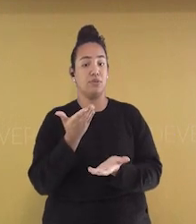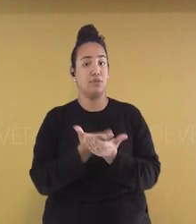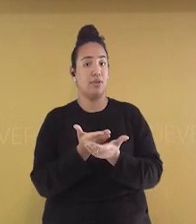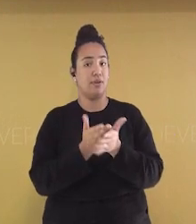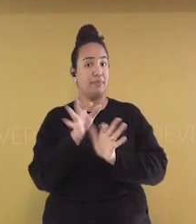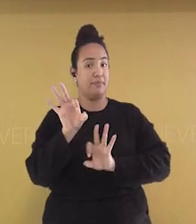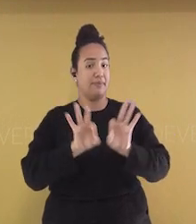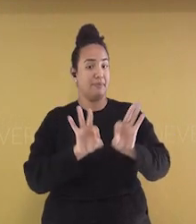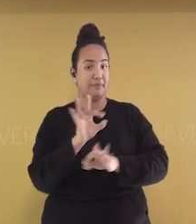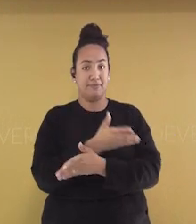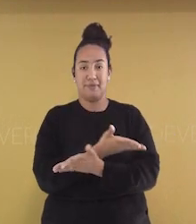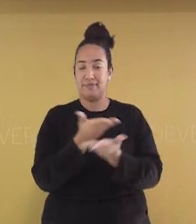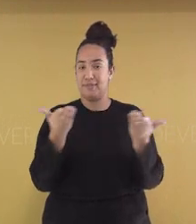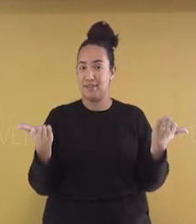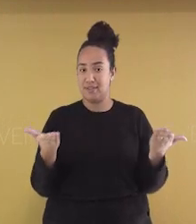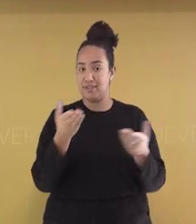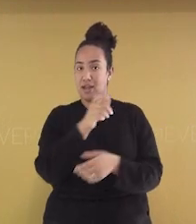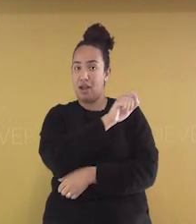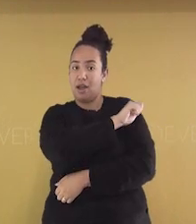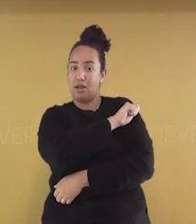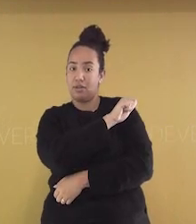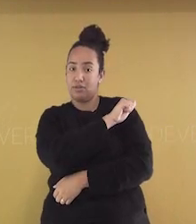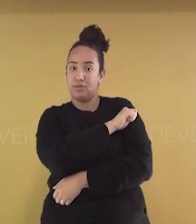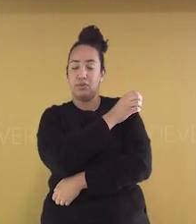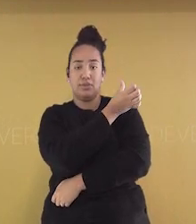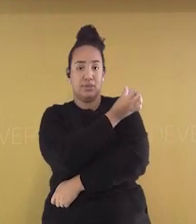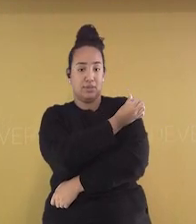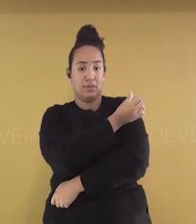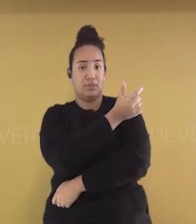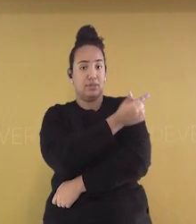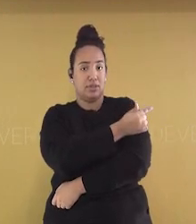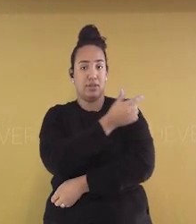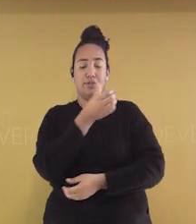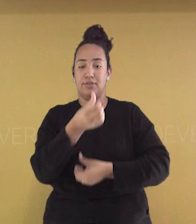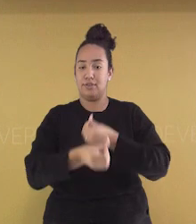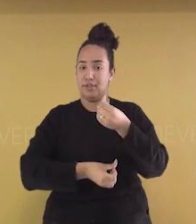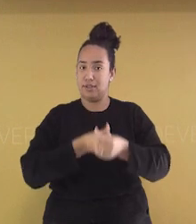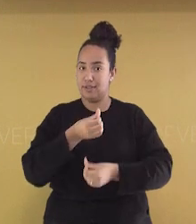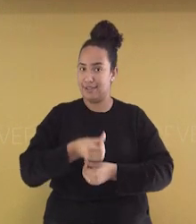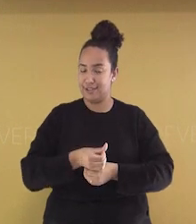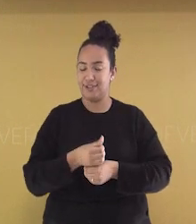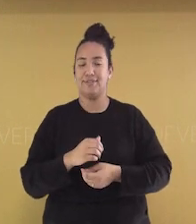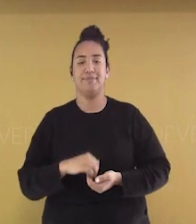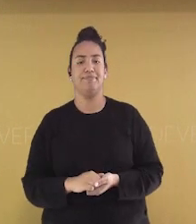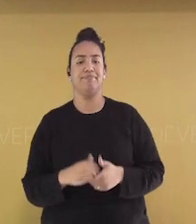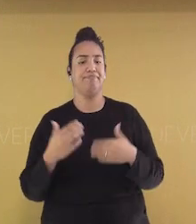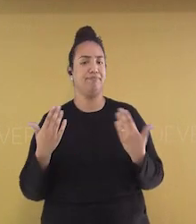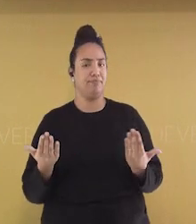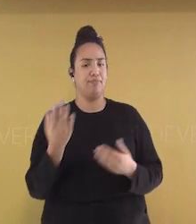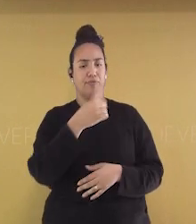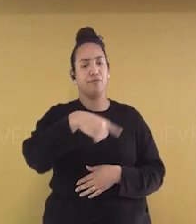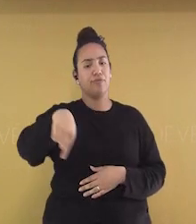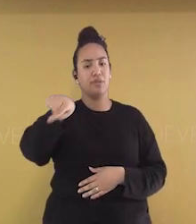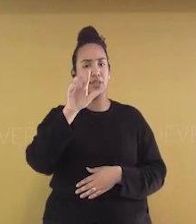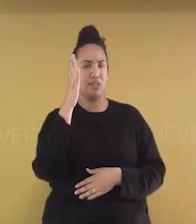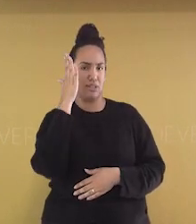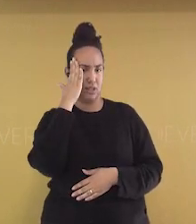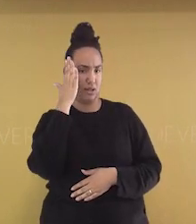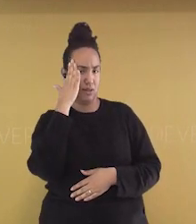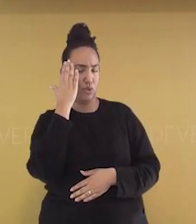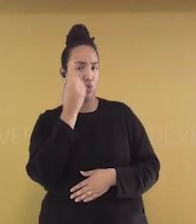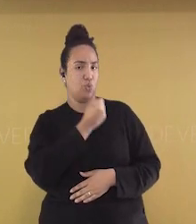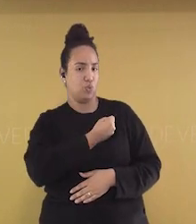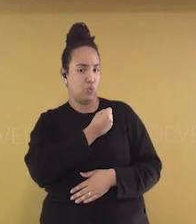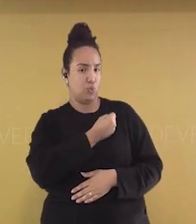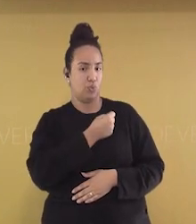feita especialmente para você, estudante de sexto e sétimo ano da EJA. Vocês sabiam que os